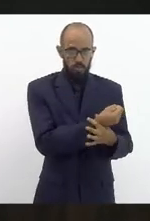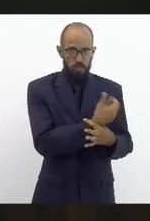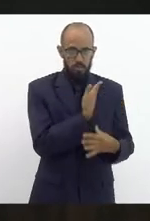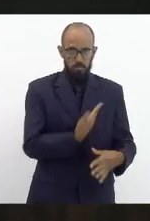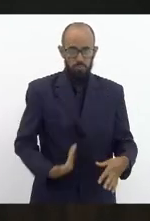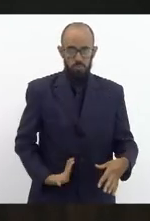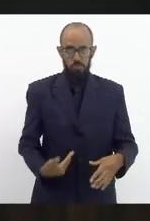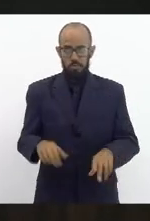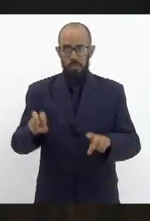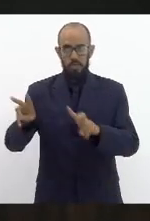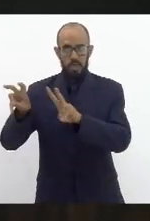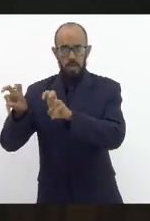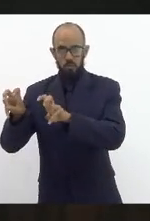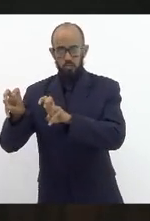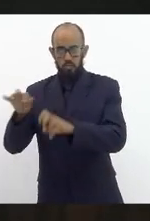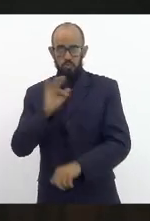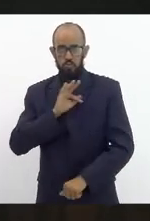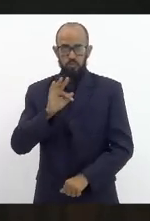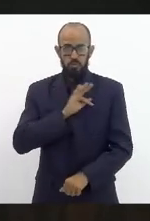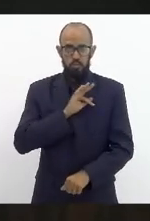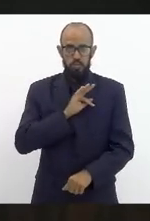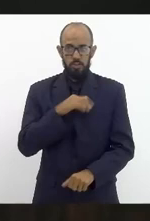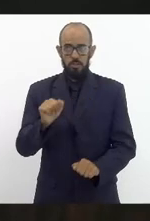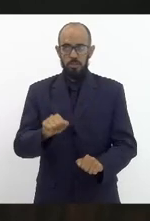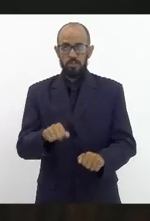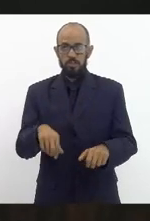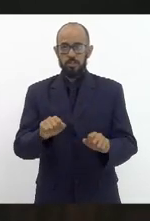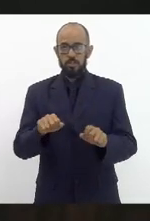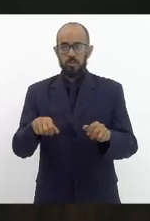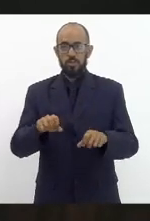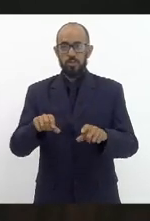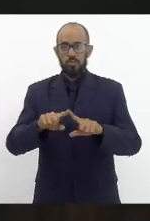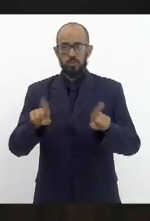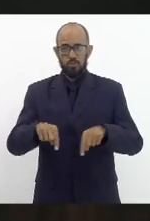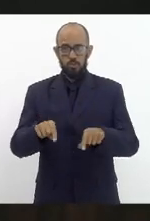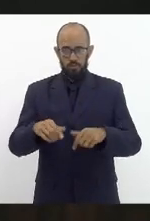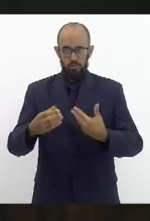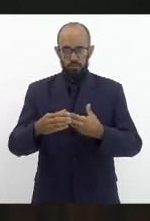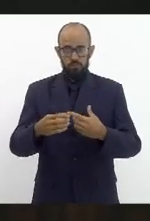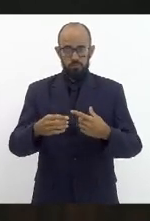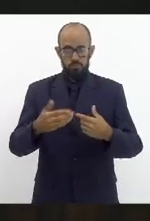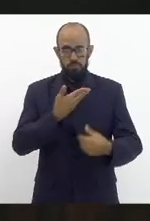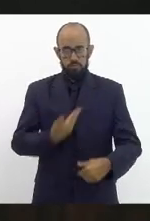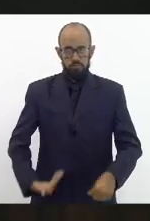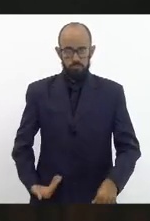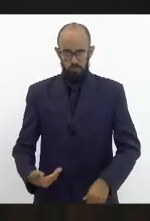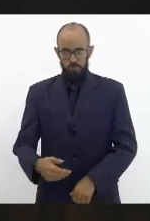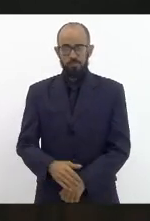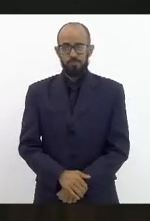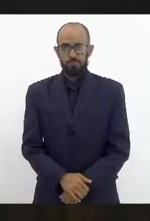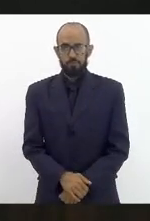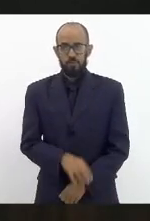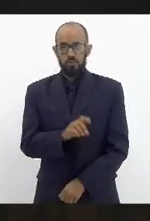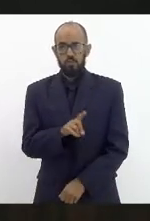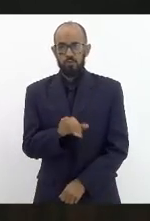e Assuntos de Polícia e Servidores Públicos da Alerj, conforme publicado no dia 15 do